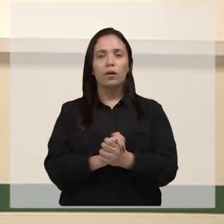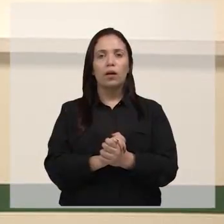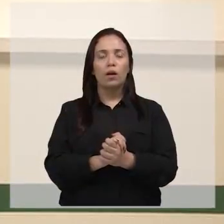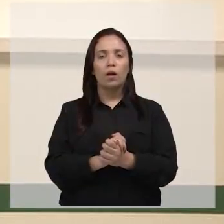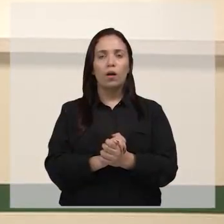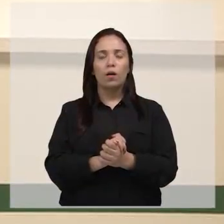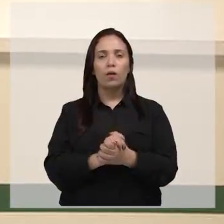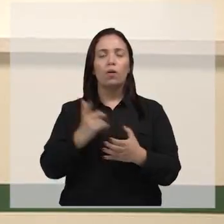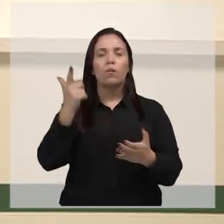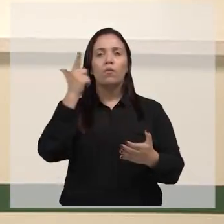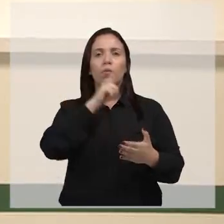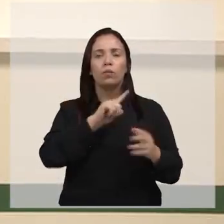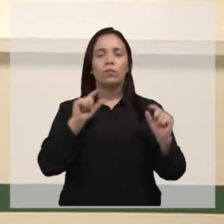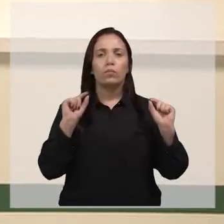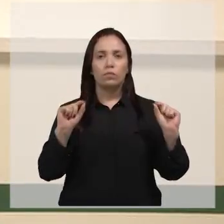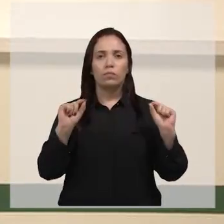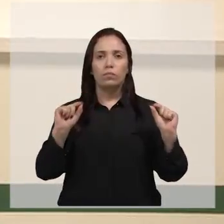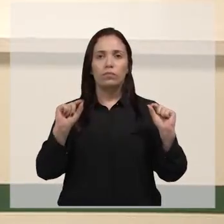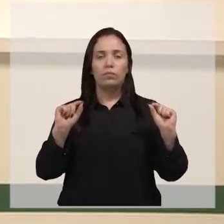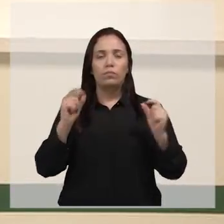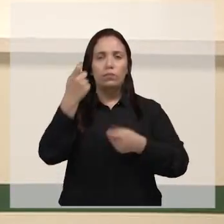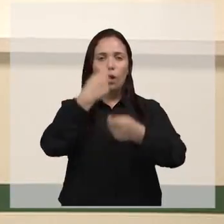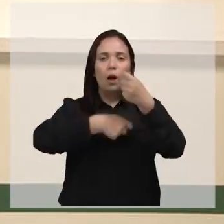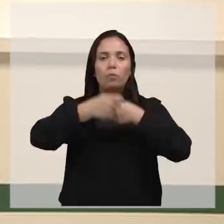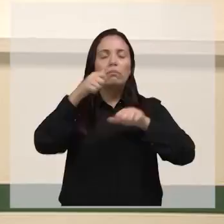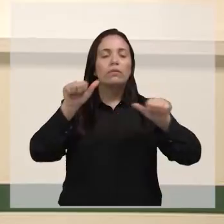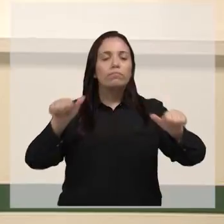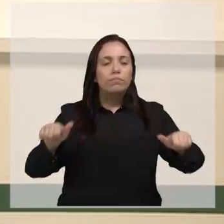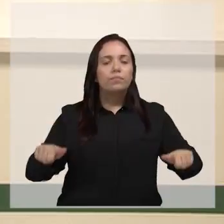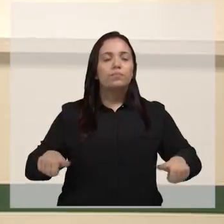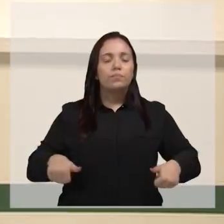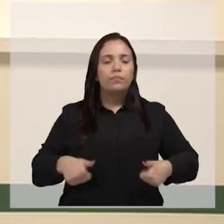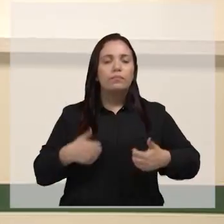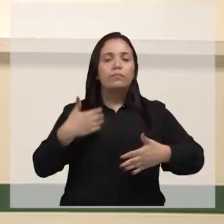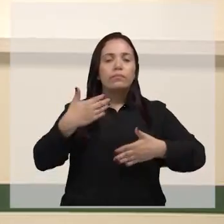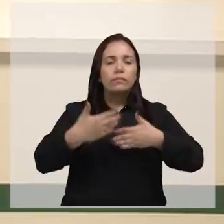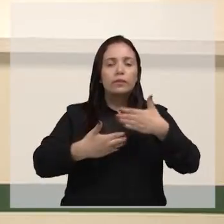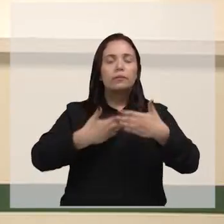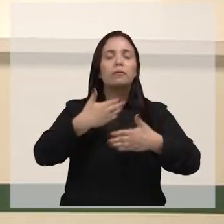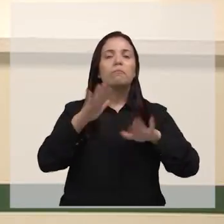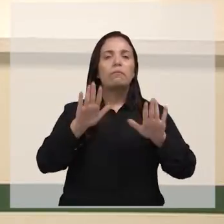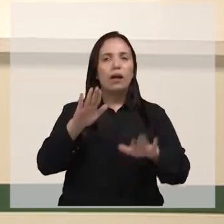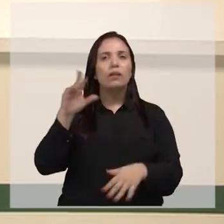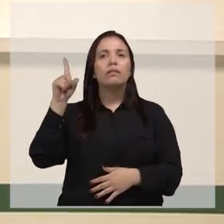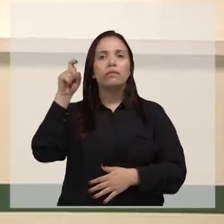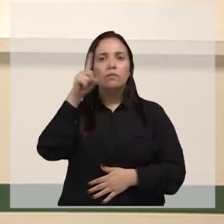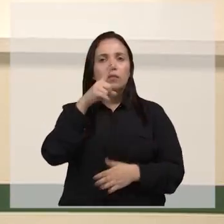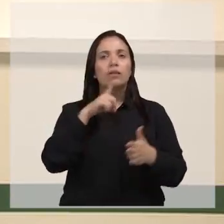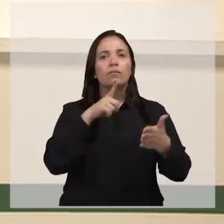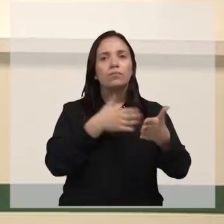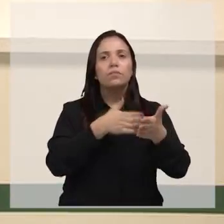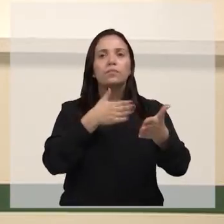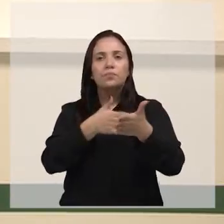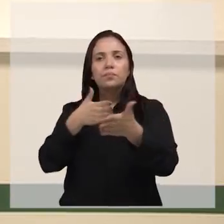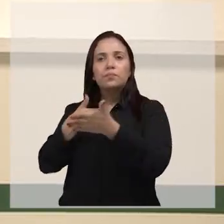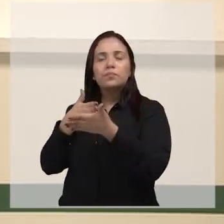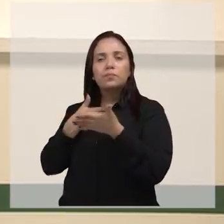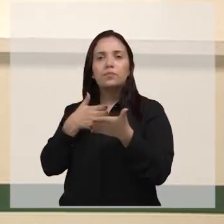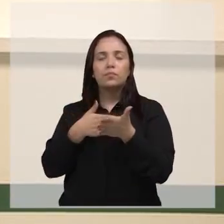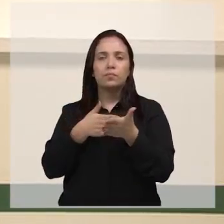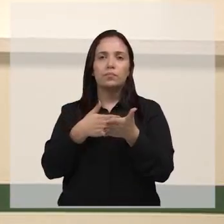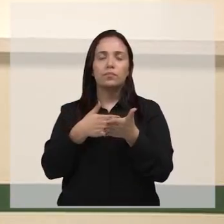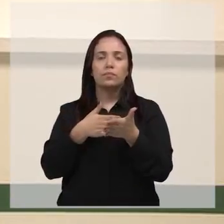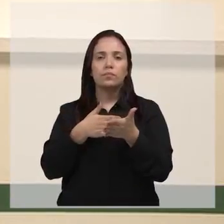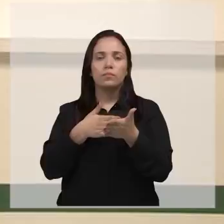conseguiu uma recuperação, até alguma recuperação econômica, mas a situação é muito grave. À frente do que estava. A frente estava muito grave, né? Muito grave.